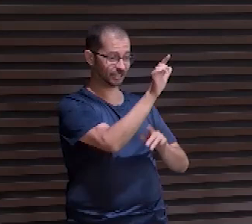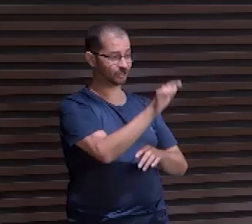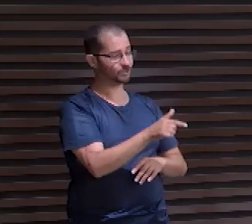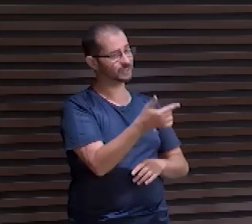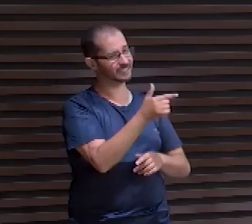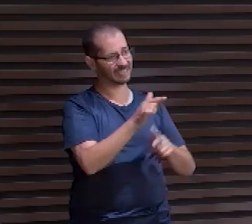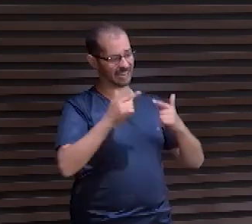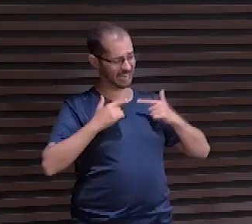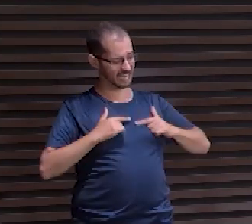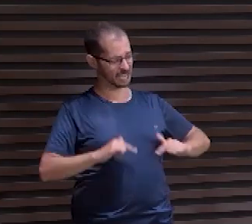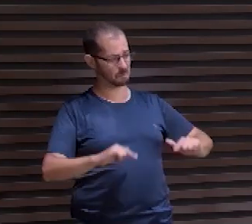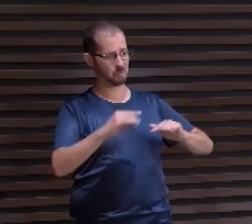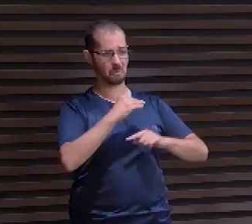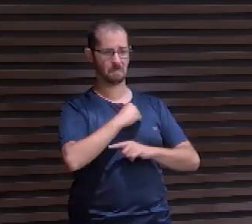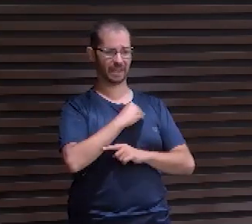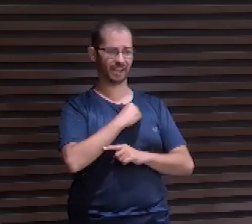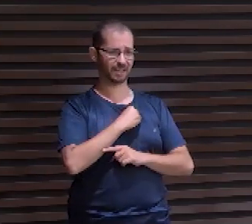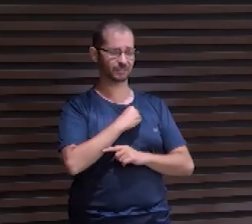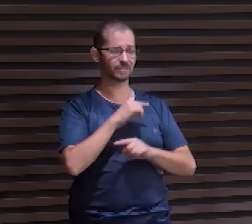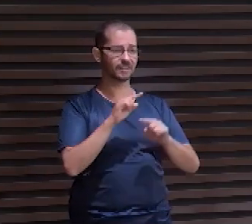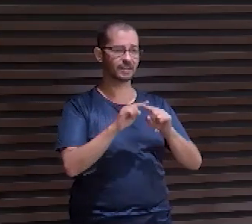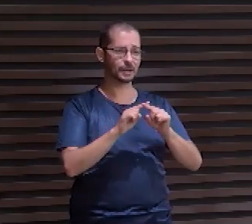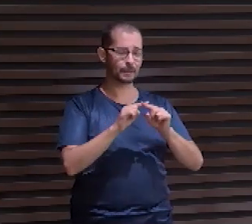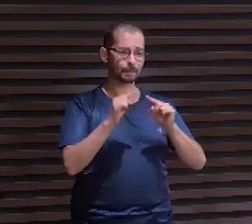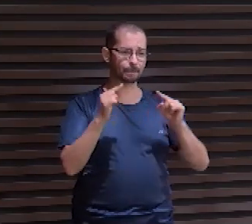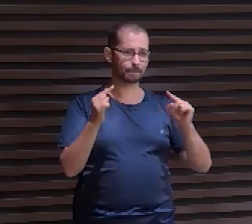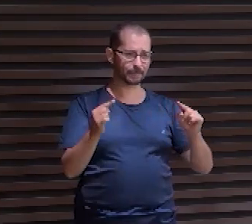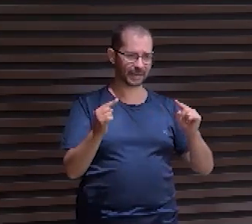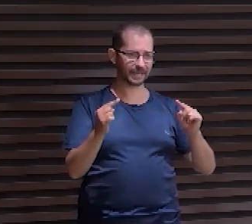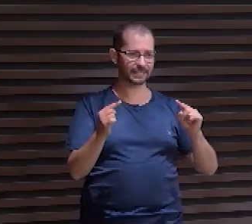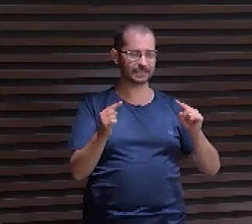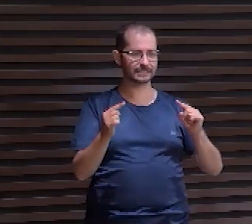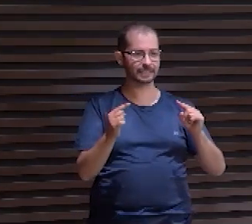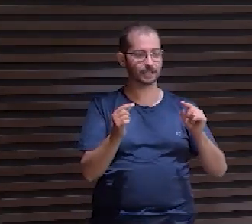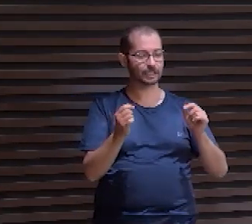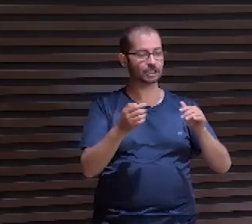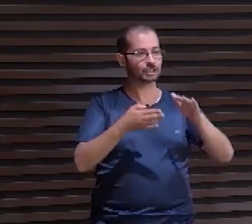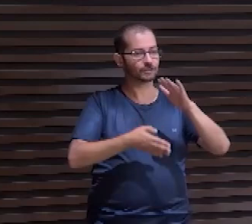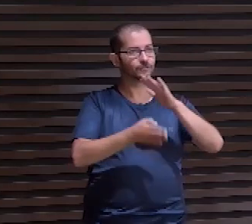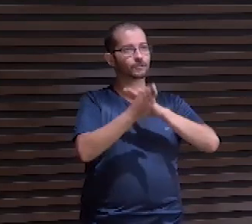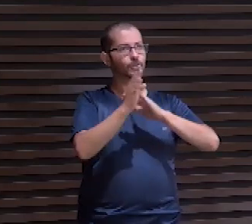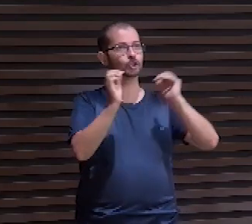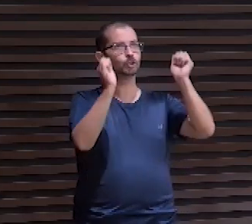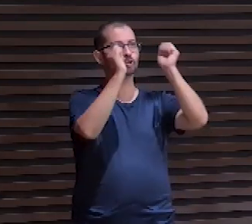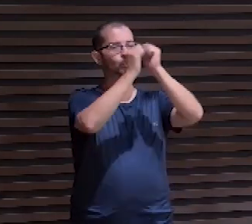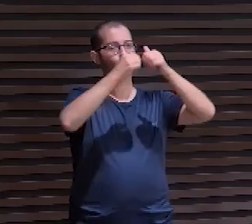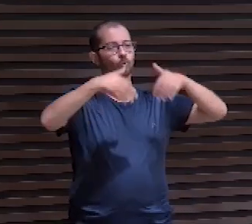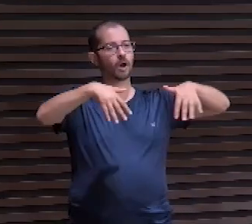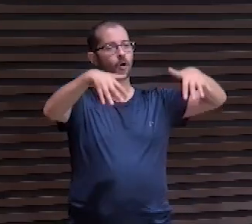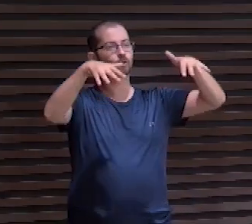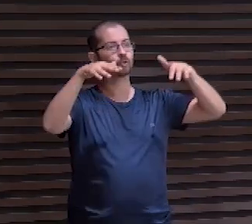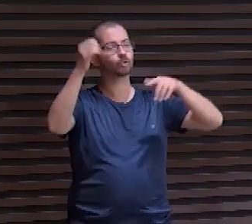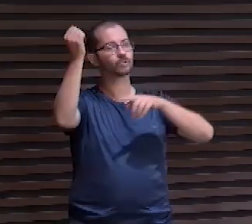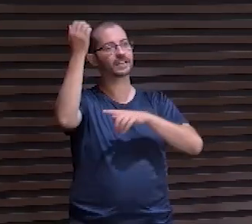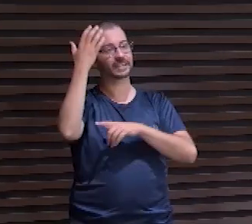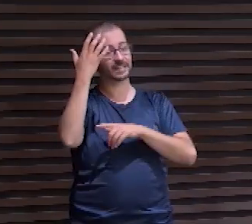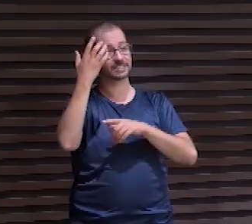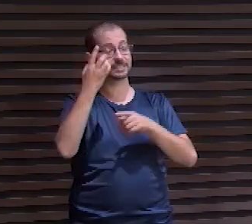Acheguemo-nos, portanto, confiadamente junto ao trono da graça, a fim de